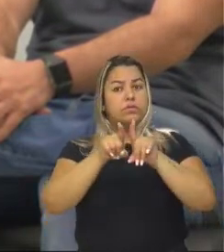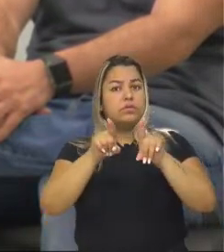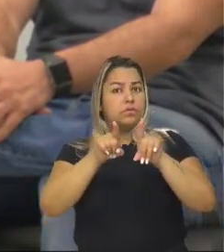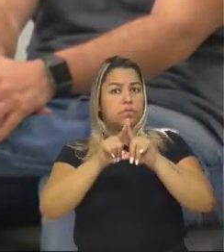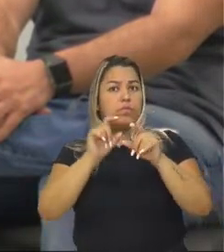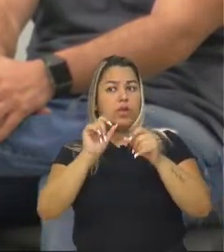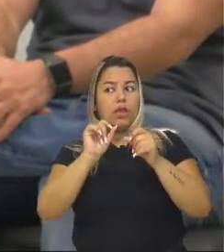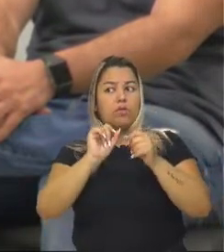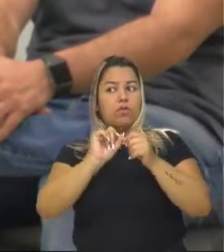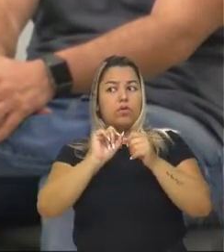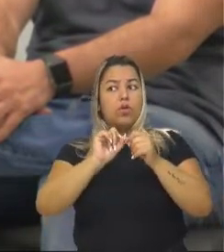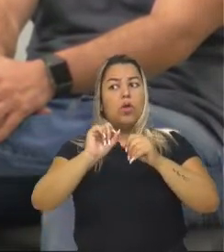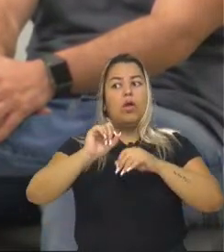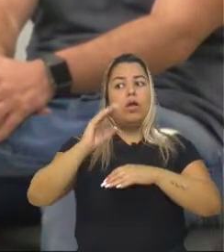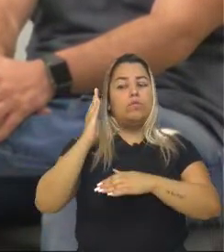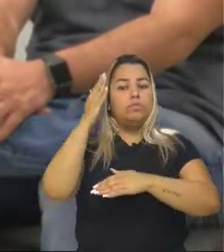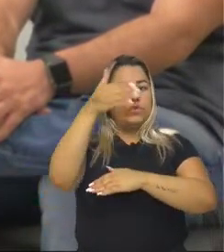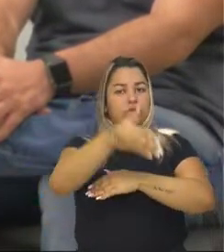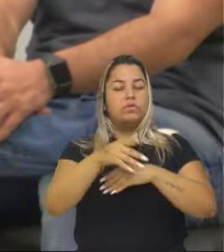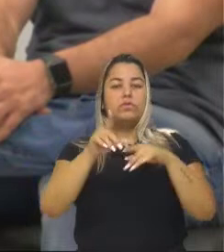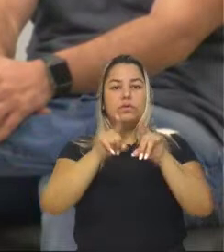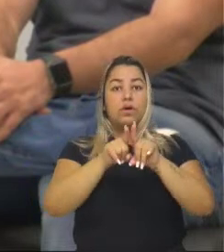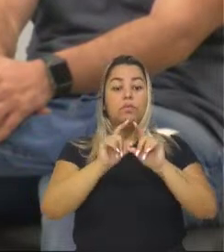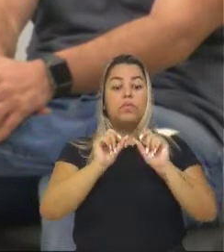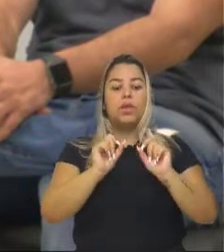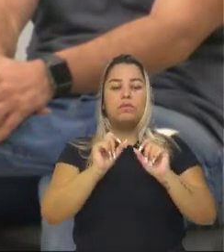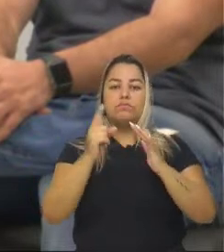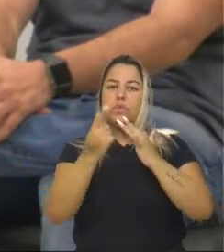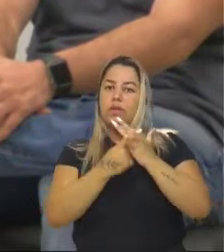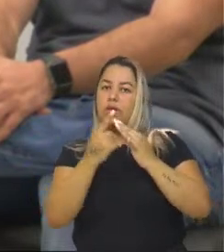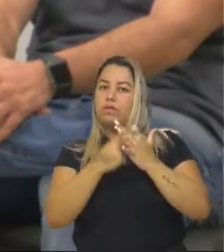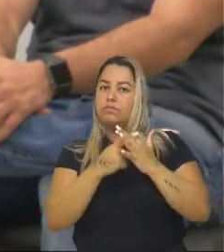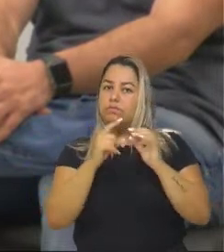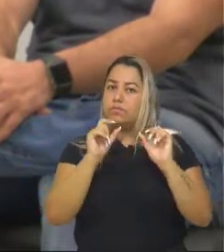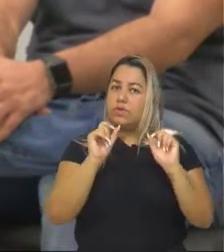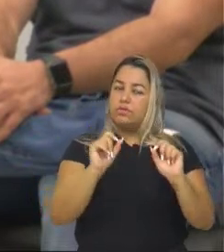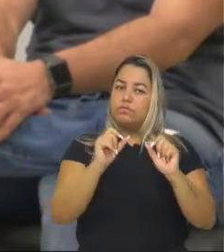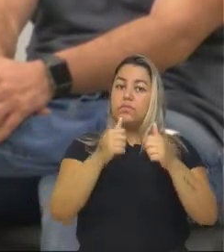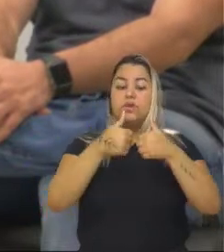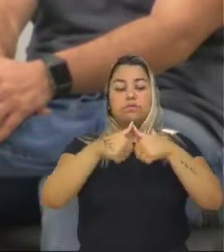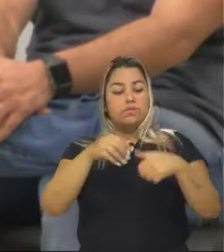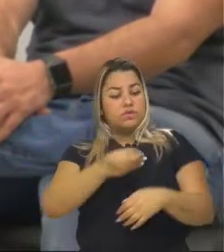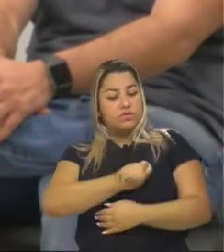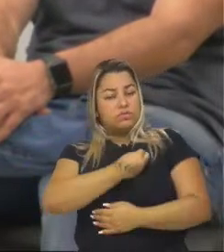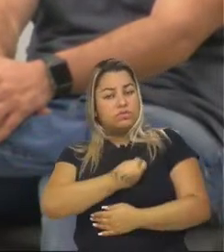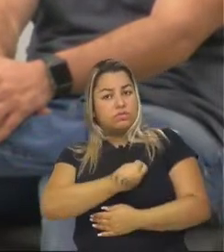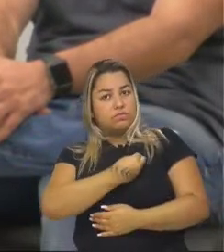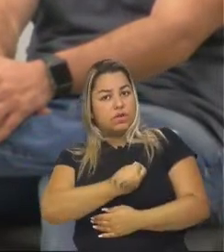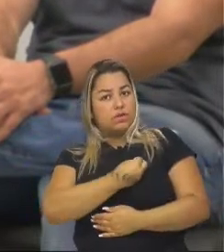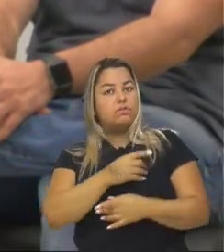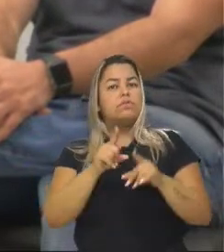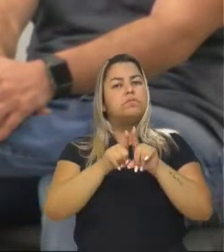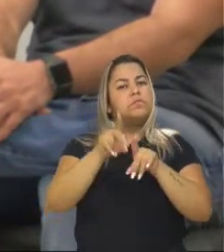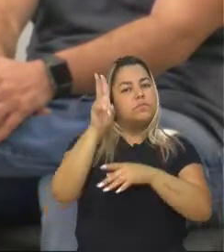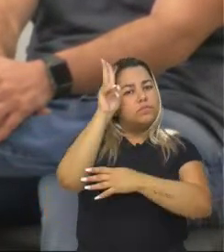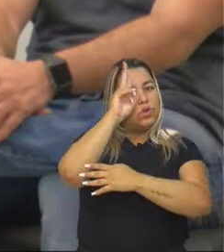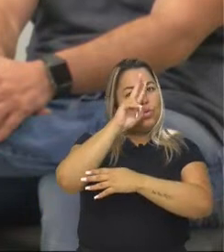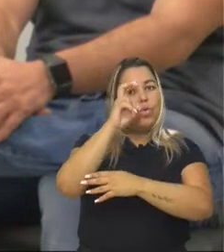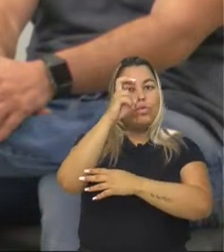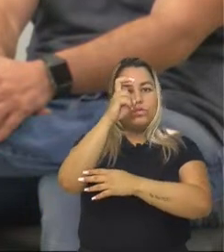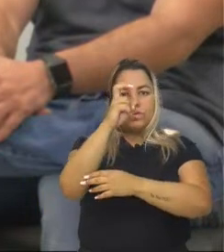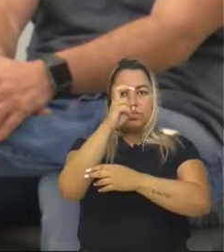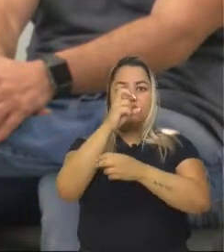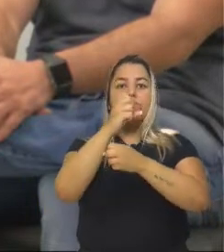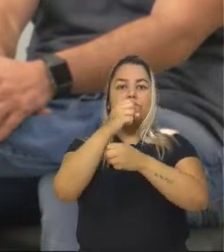protagonizadas pelo Conselho Federal de Psicologia. E entre essas, estamos aqui hoje lembrando os 5 anos